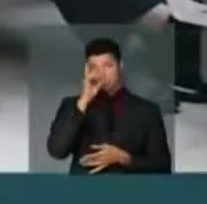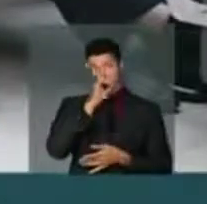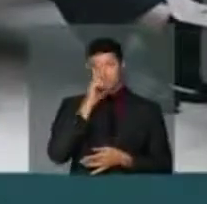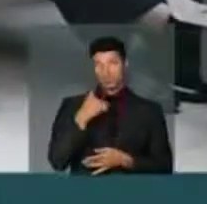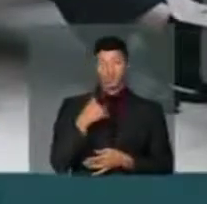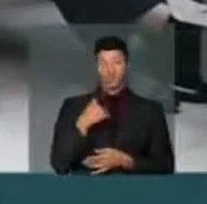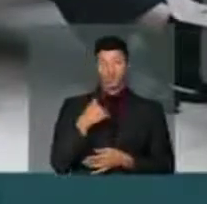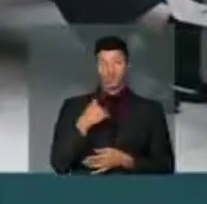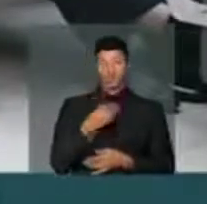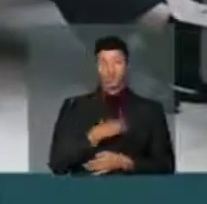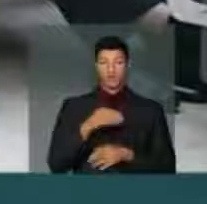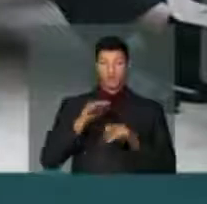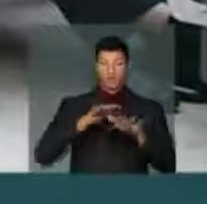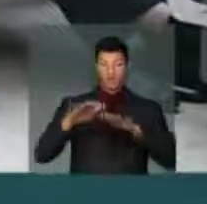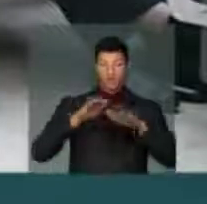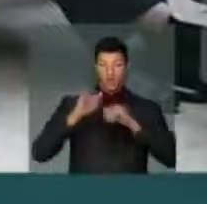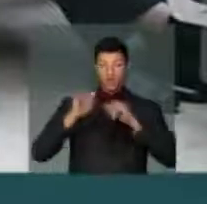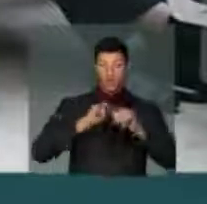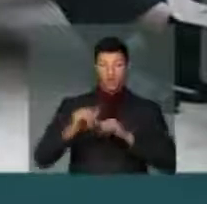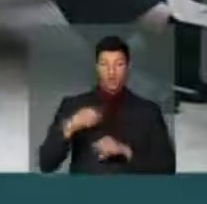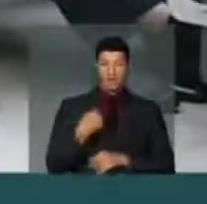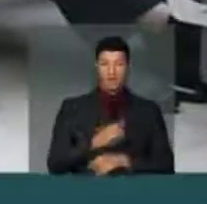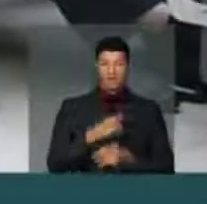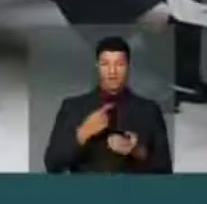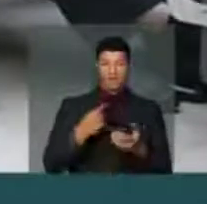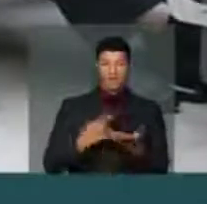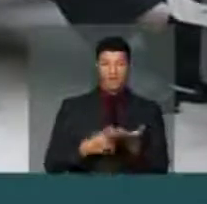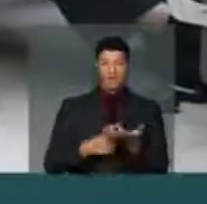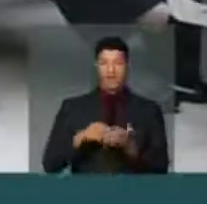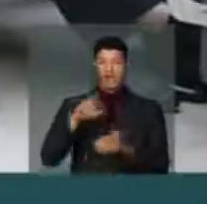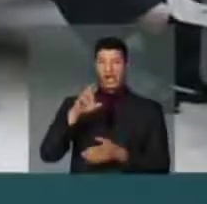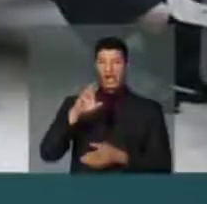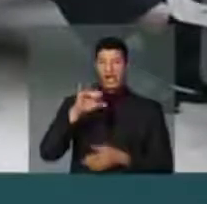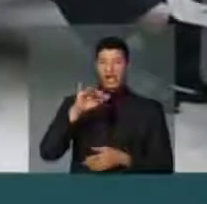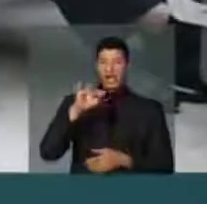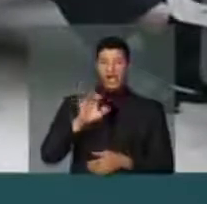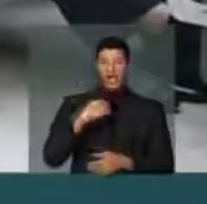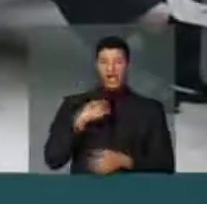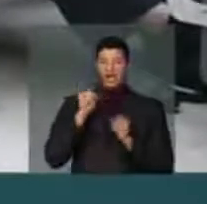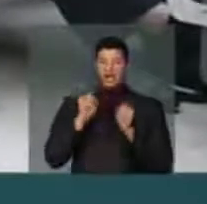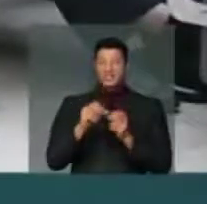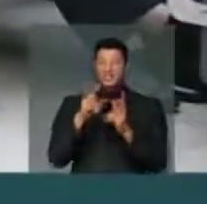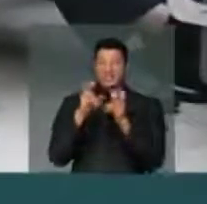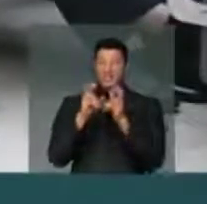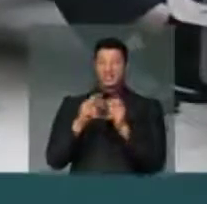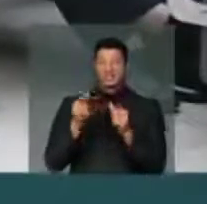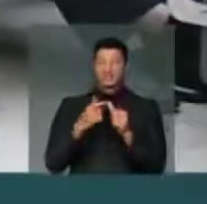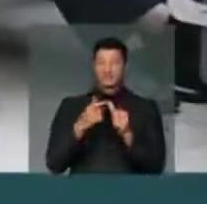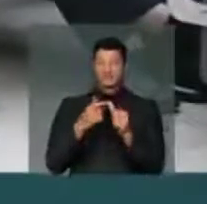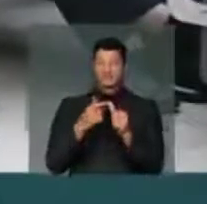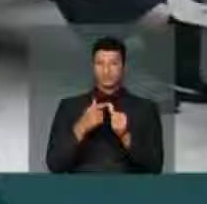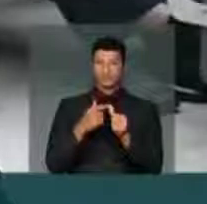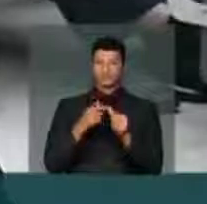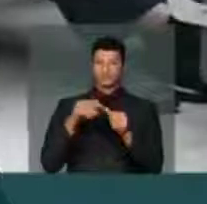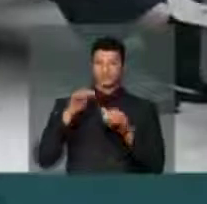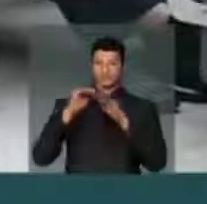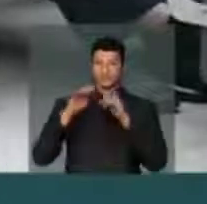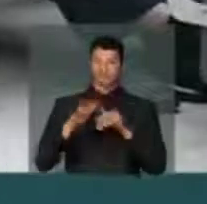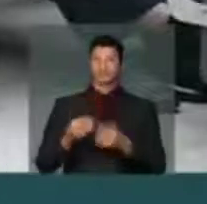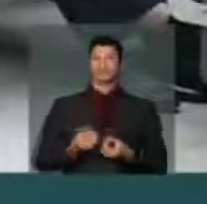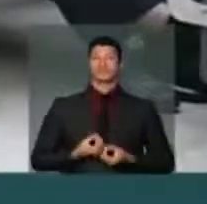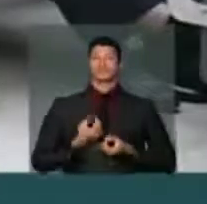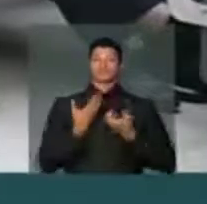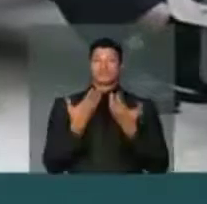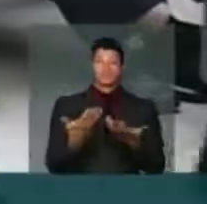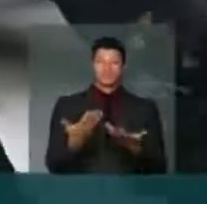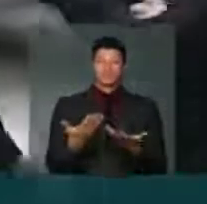Eu tive na manifestação na nossa cidade, na cidade do Recife, e pude perceber, em primeiro lugar, uma manifestação